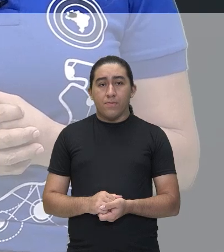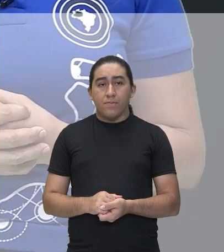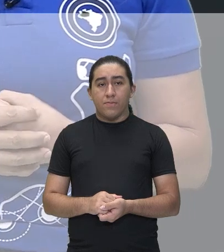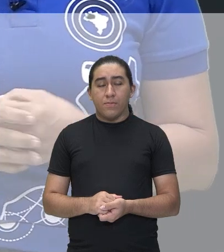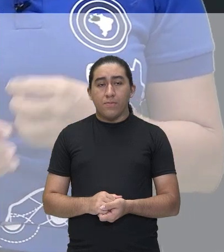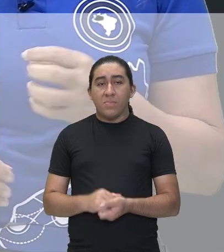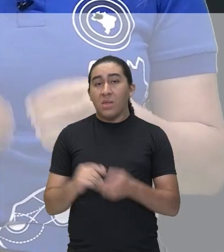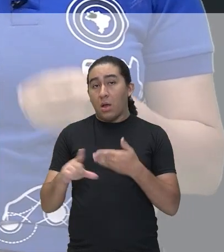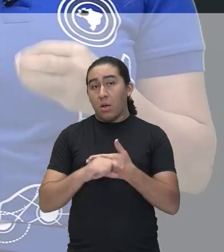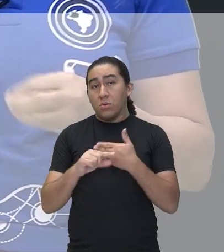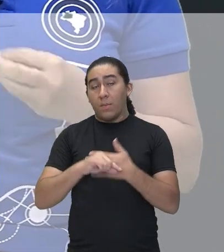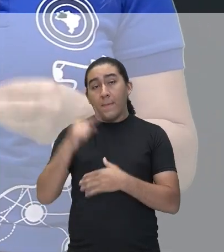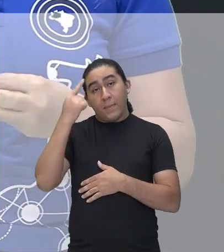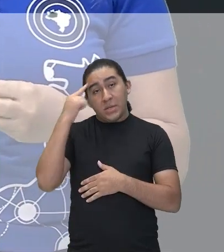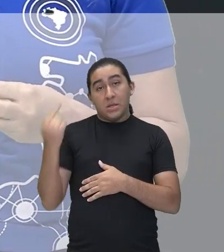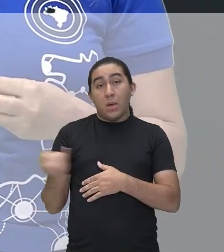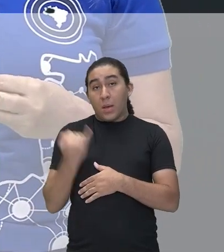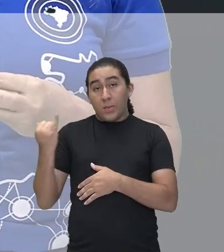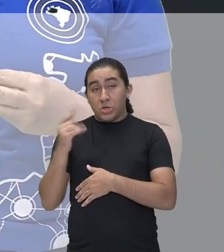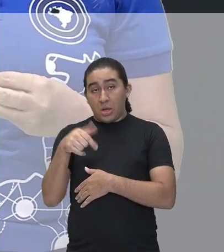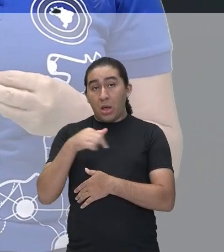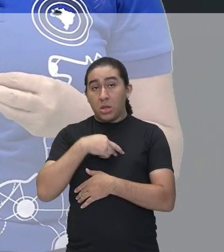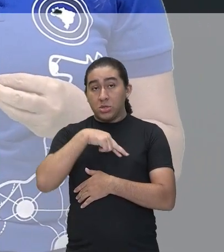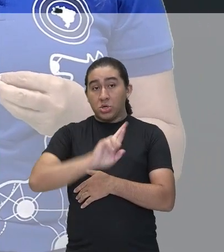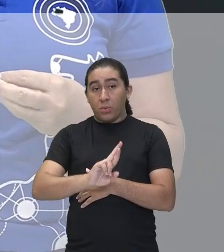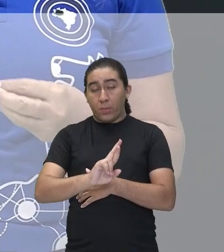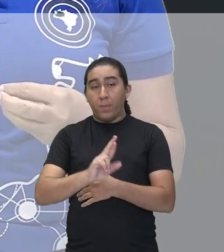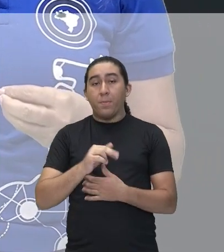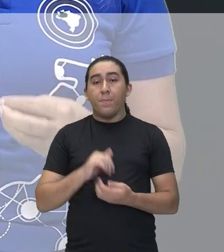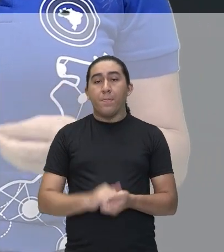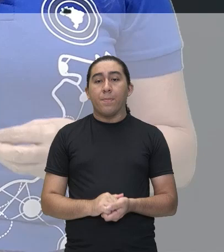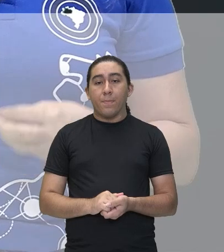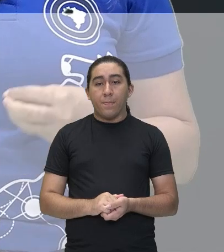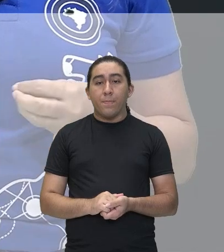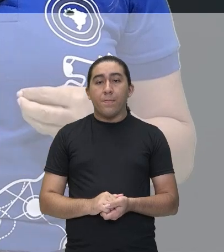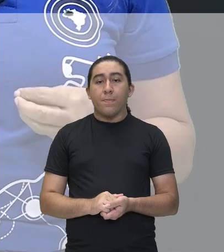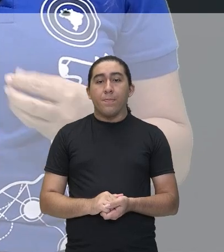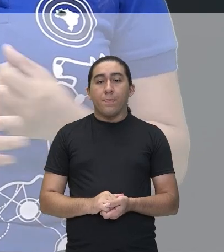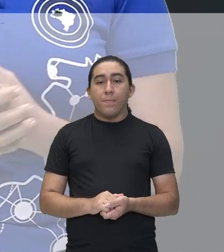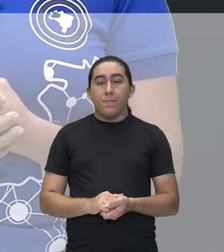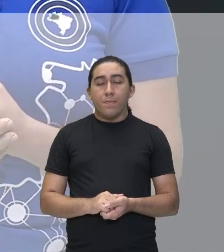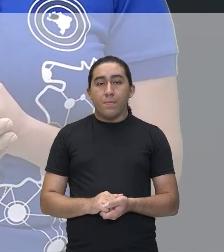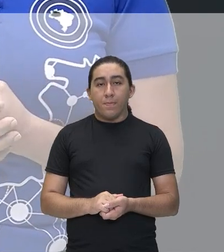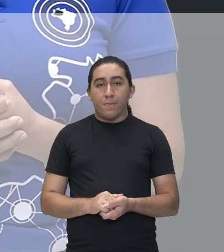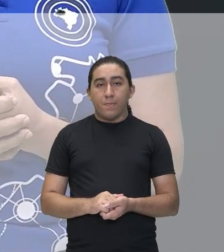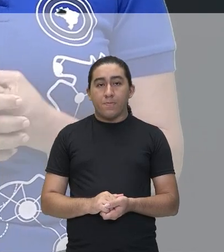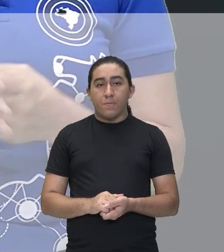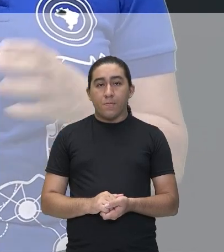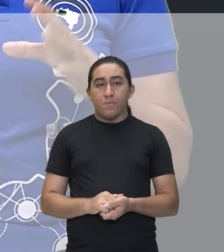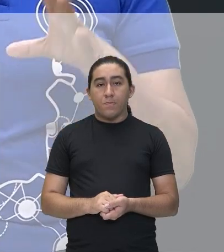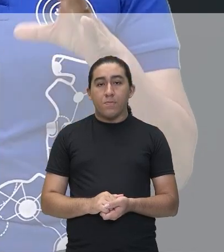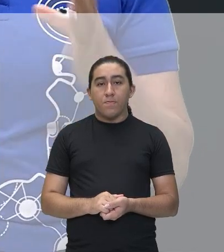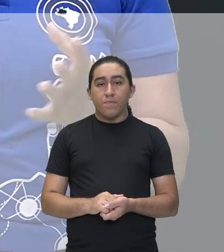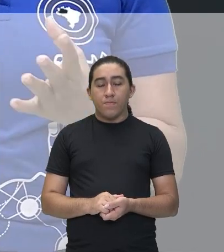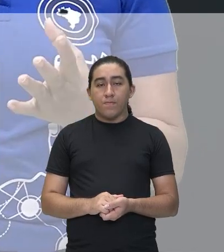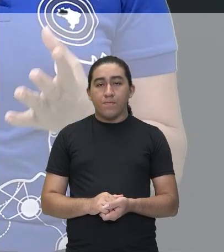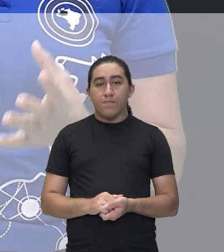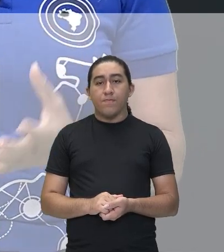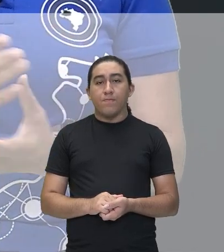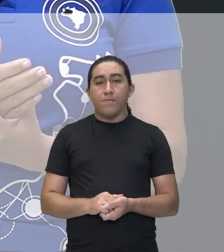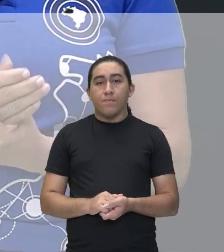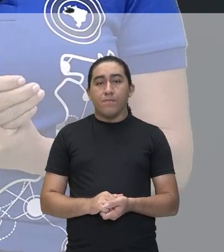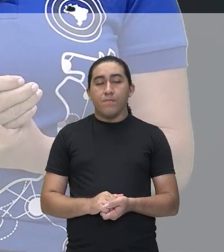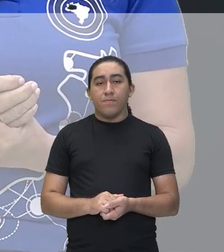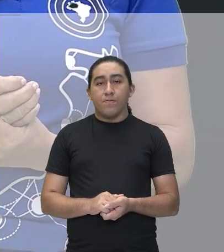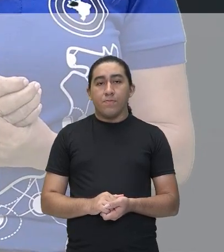né, pela religiosidade. Eles vão manter, né, essa